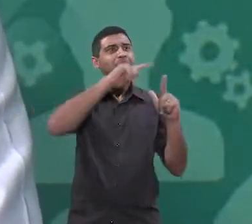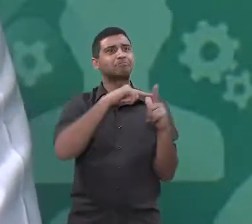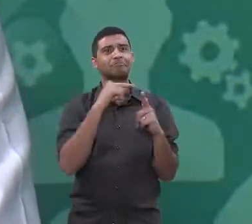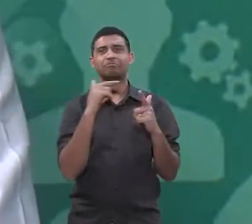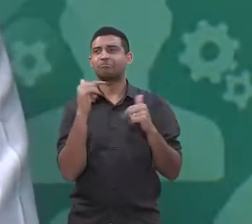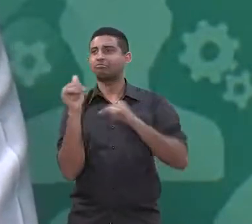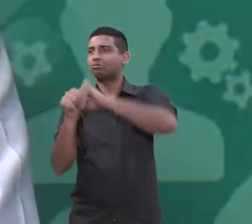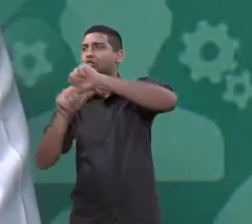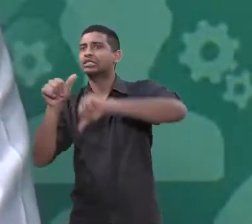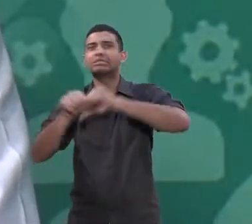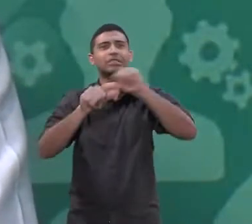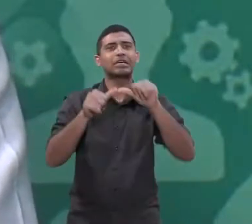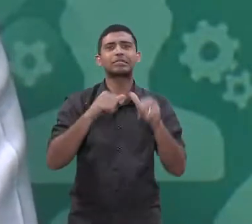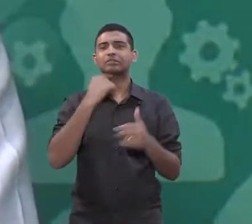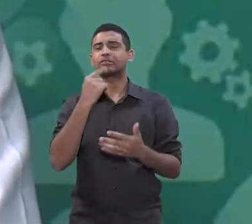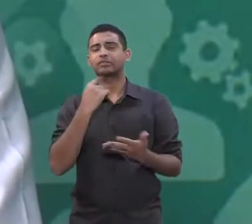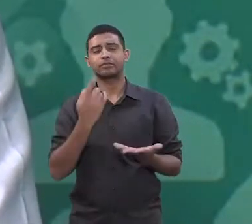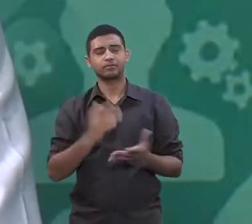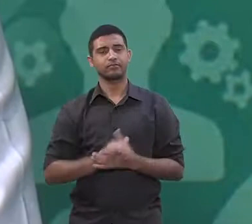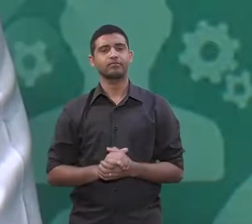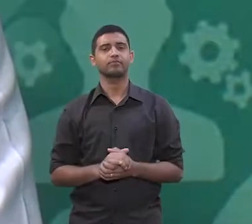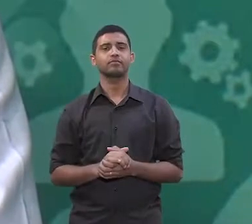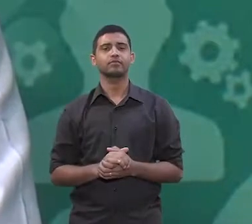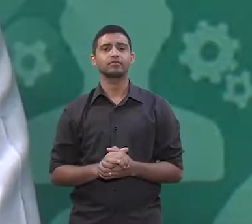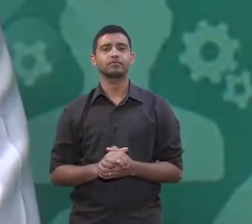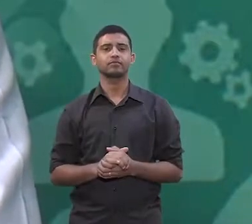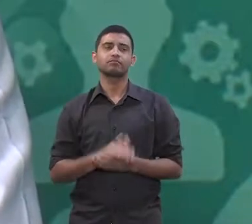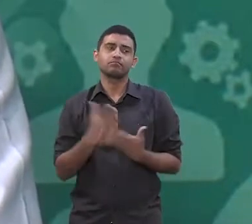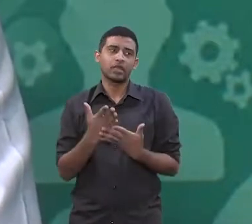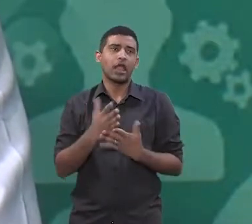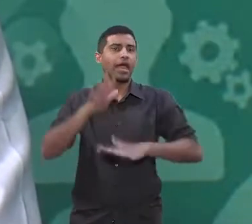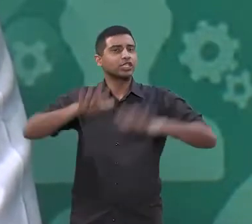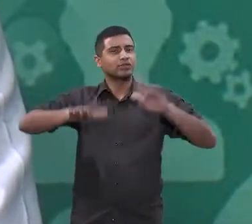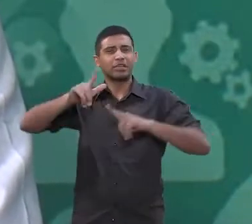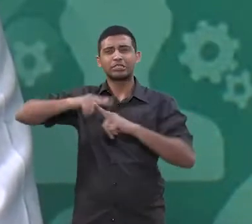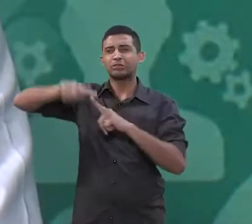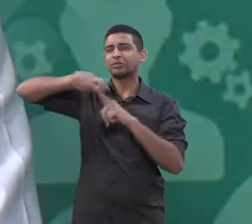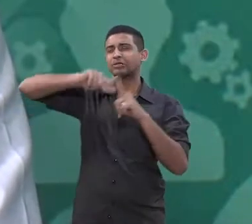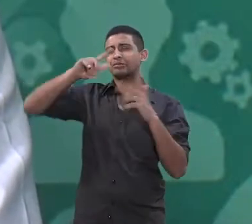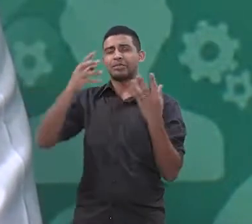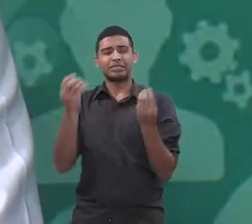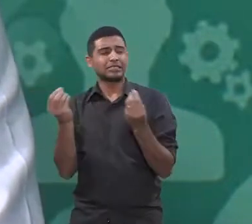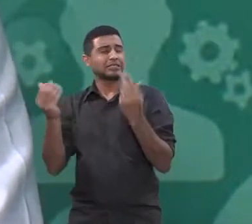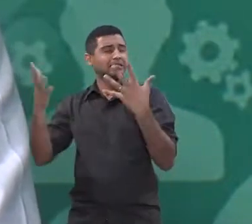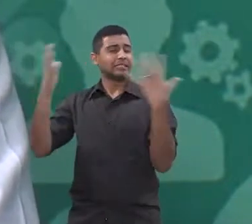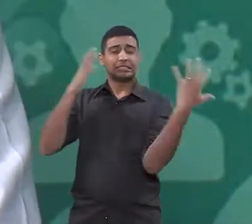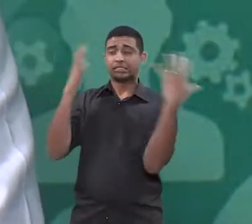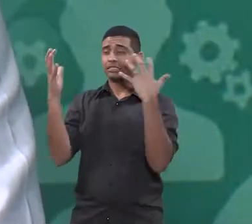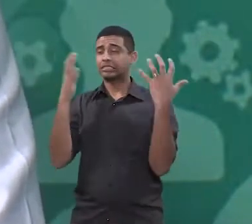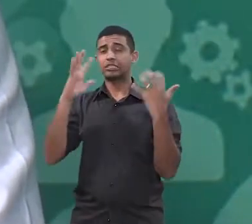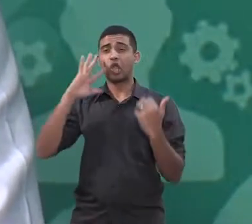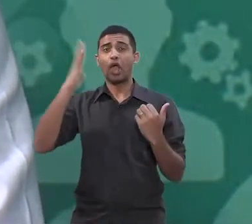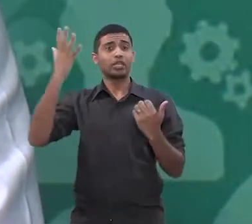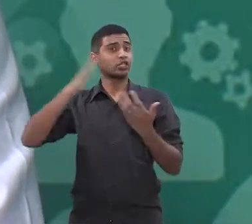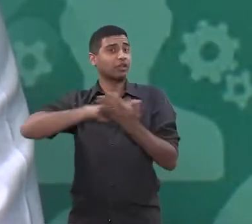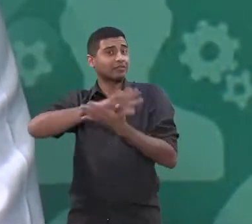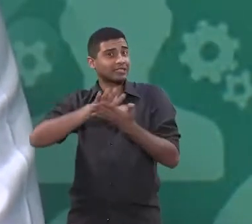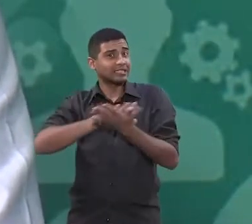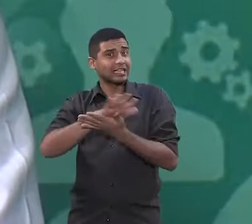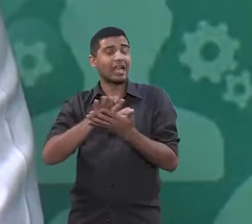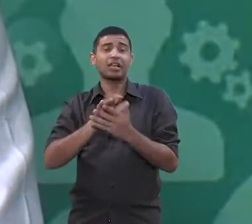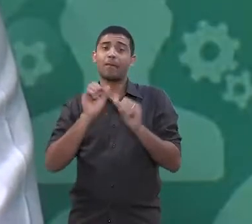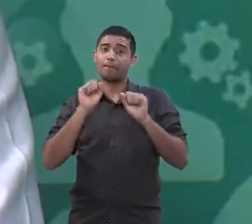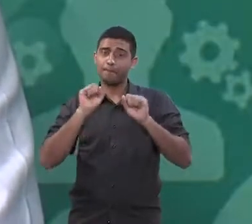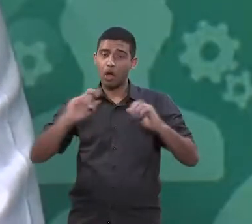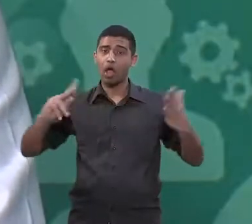tristeza, na verdade, né? Na medida que você não resolve, não estrutura essa tristeza, ela